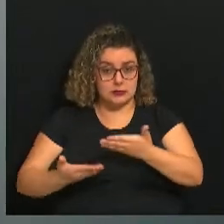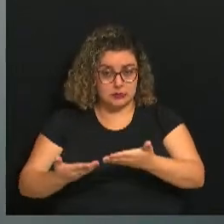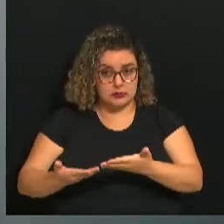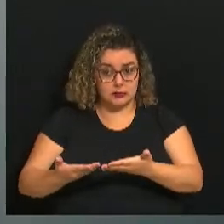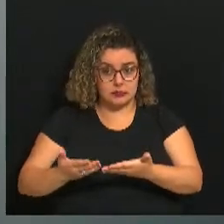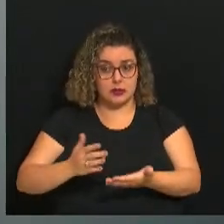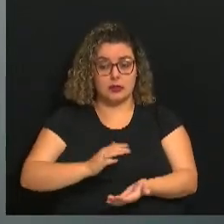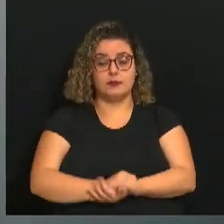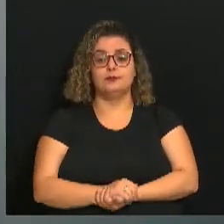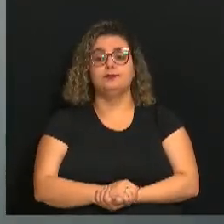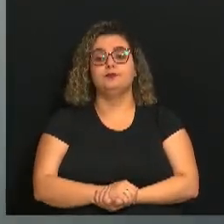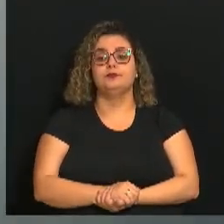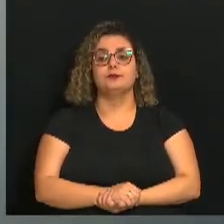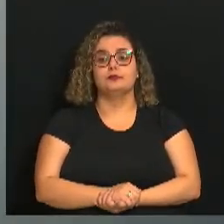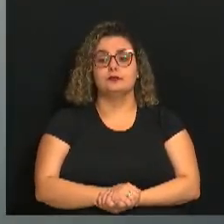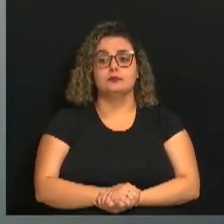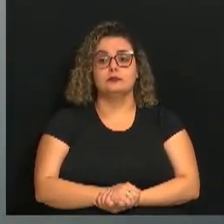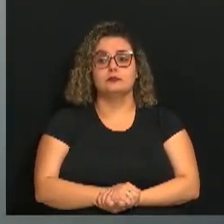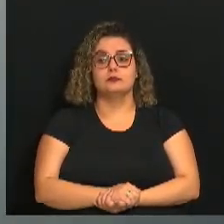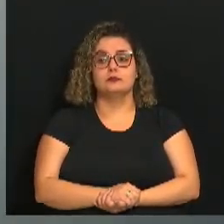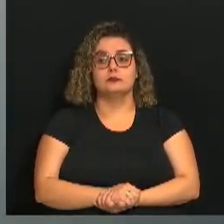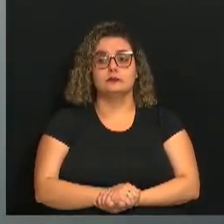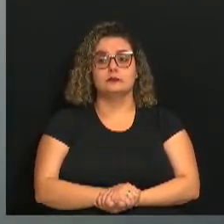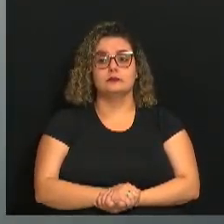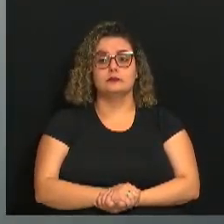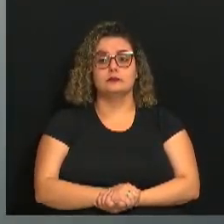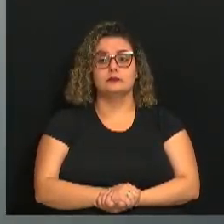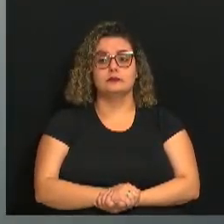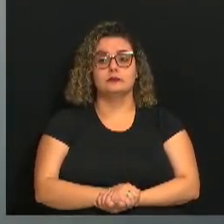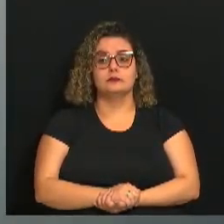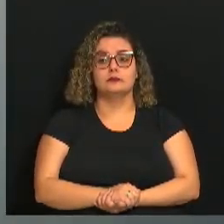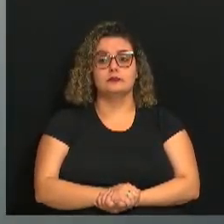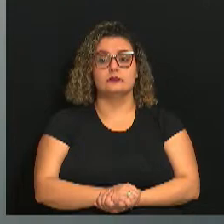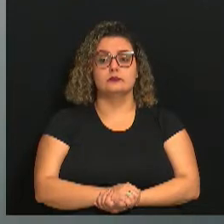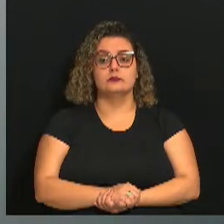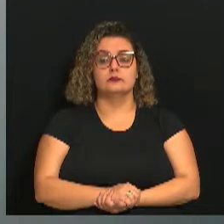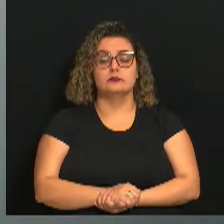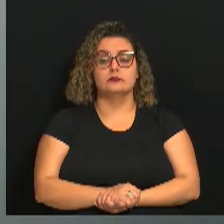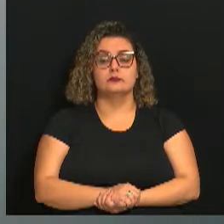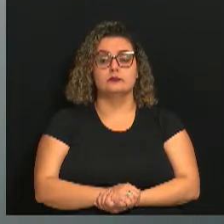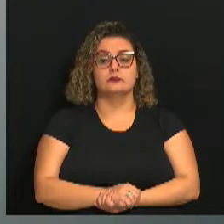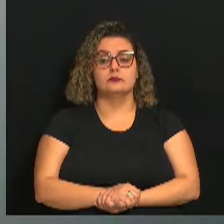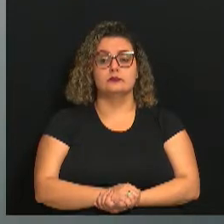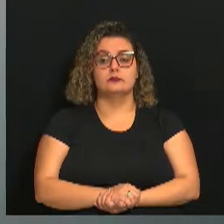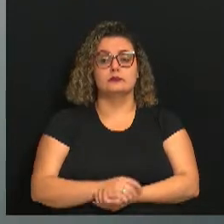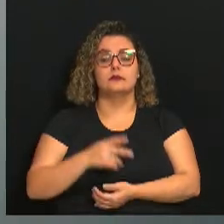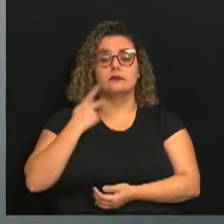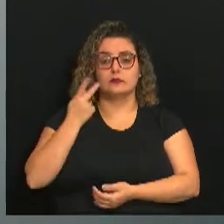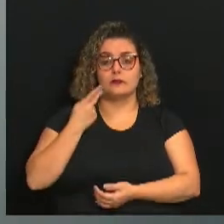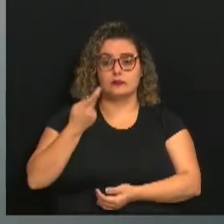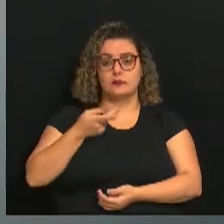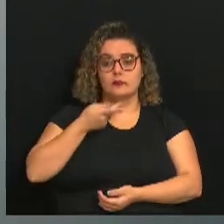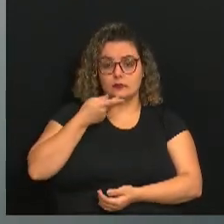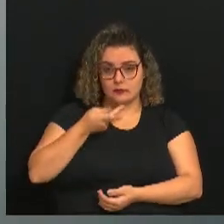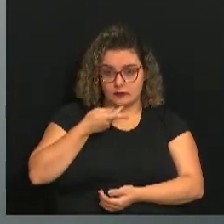A gente tem, o vereador colocou uma questão aí, da dificuldade.